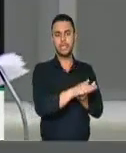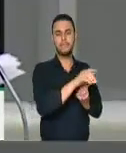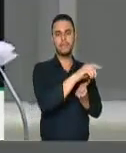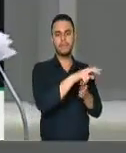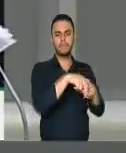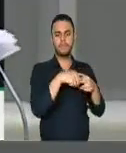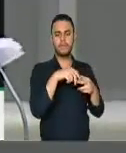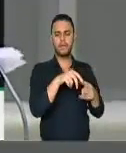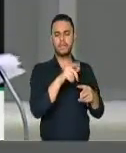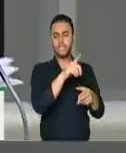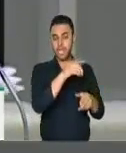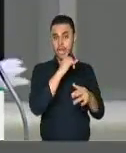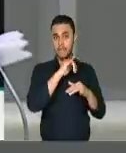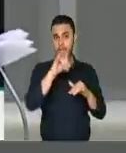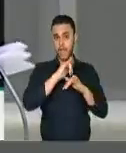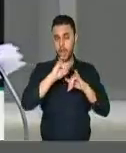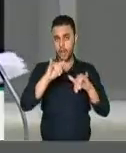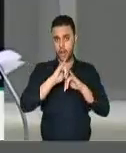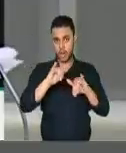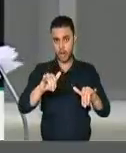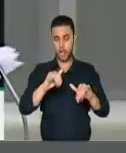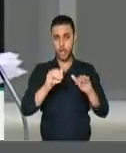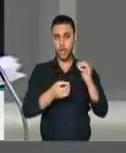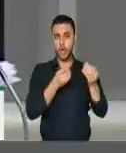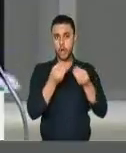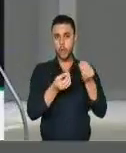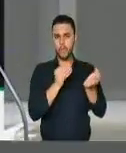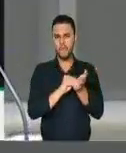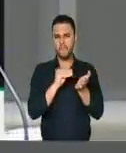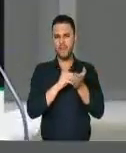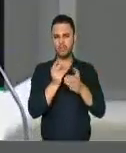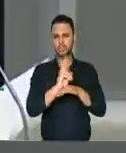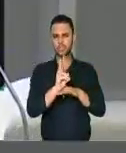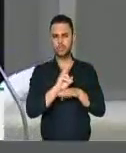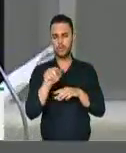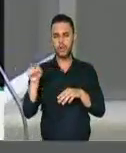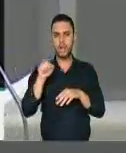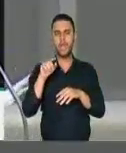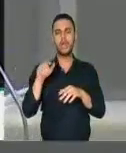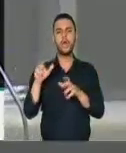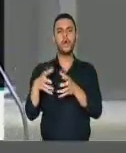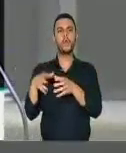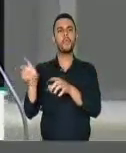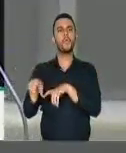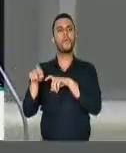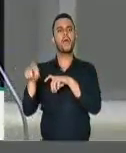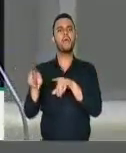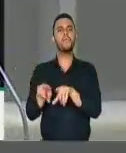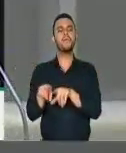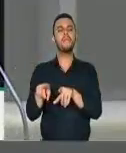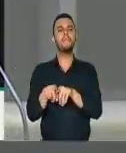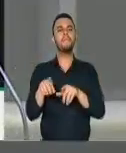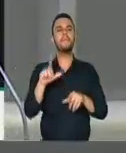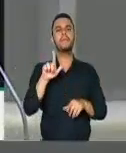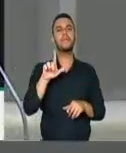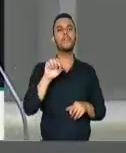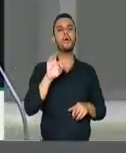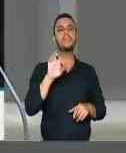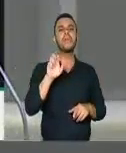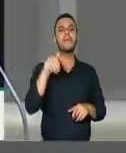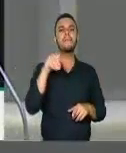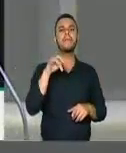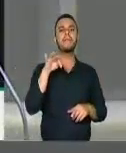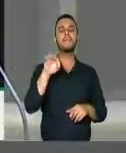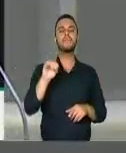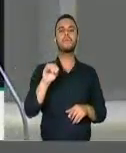a ingerência da bancada ruralista e loteamento de cargos técnicos. A delegação da